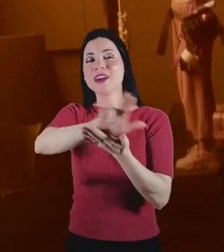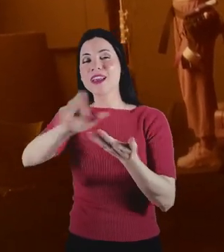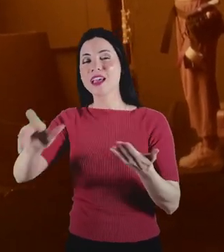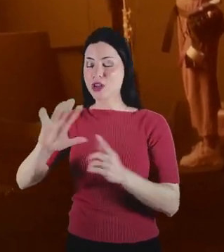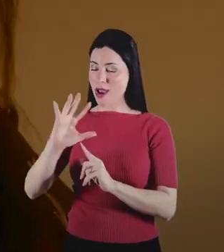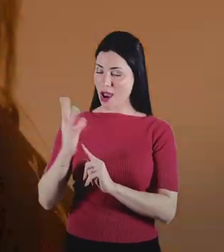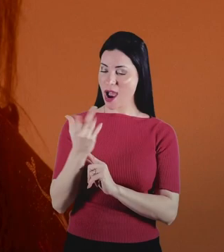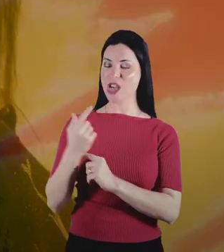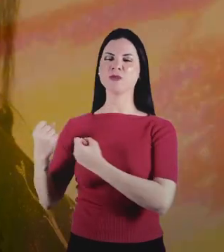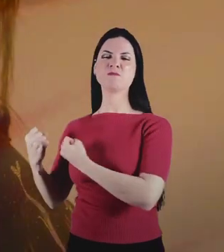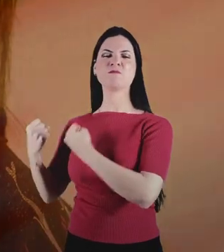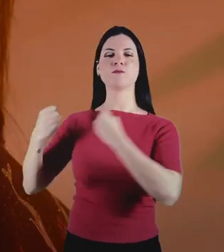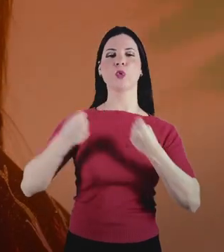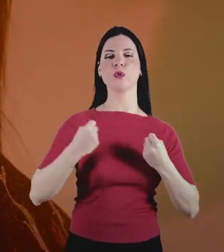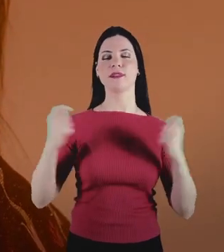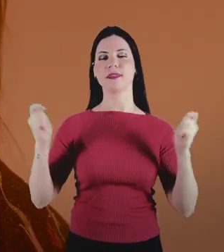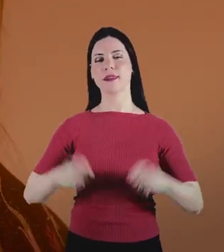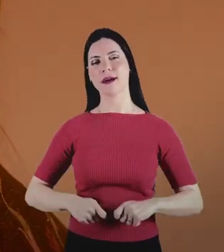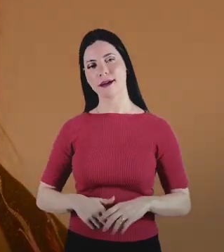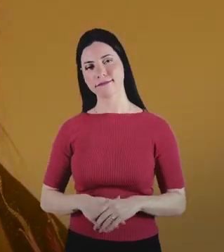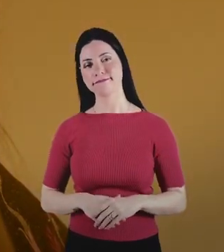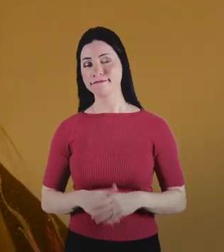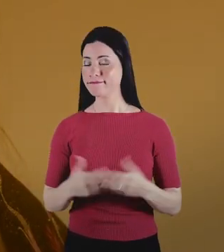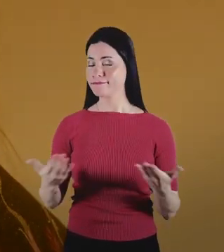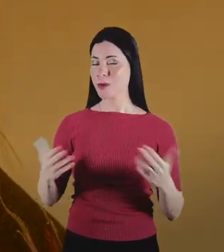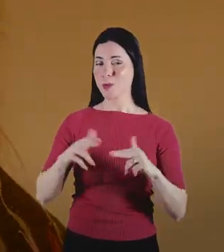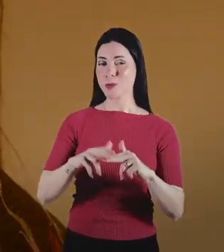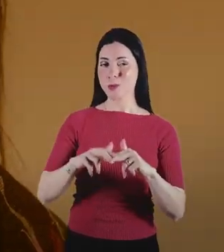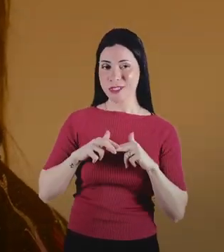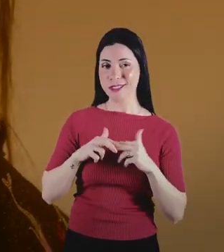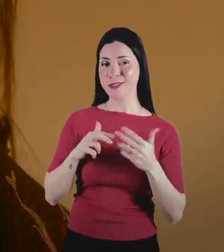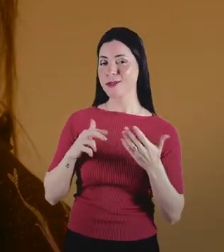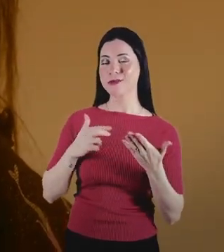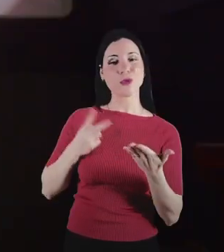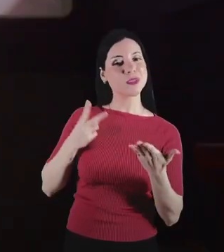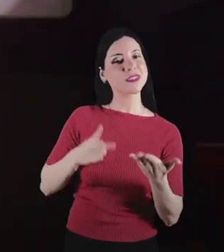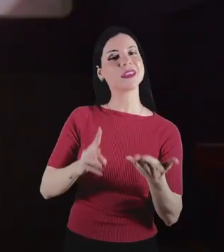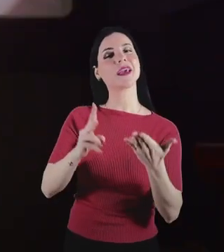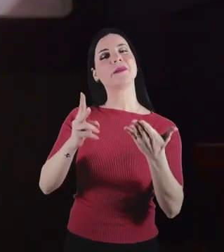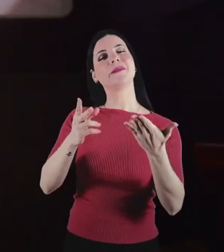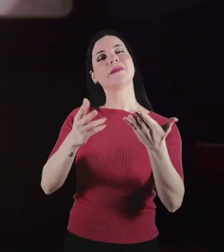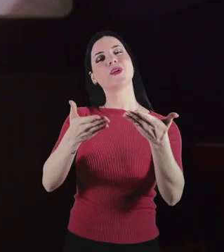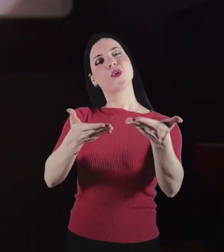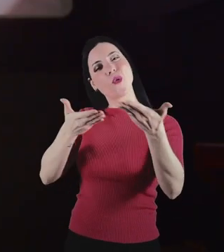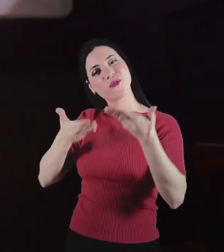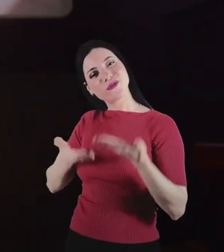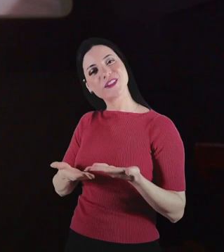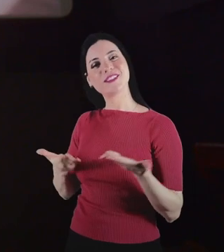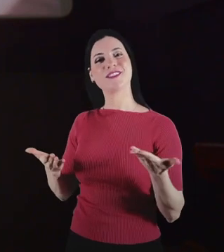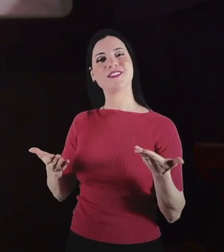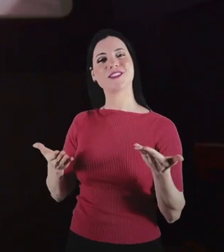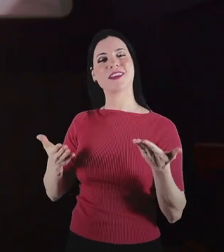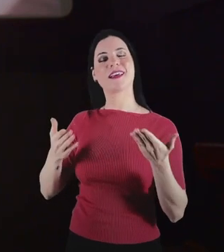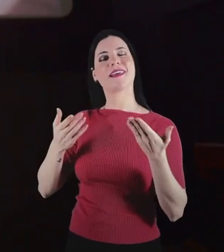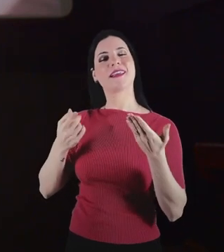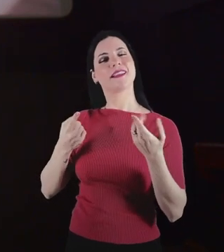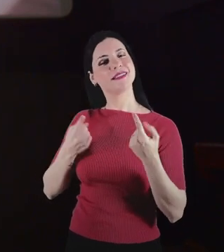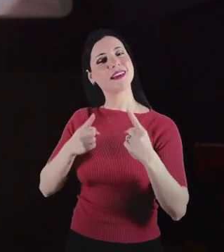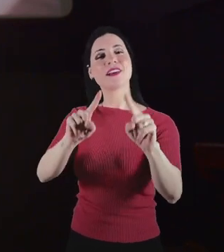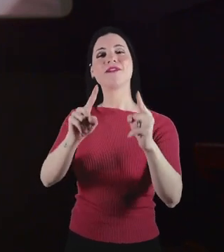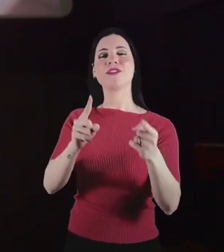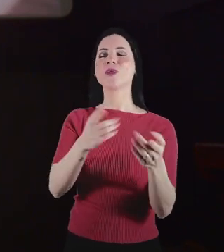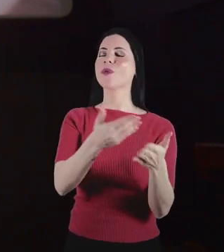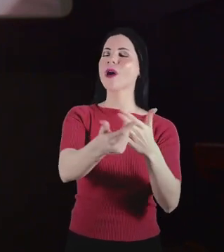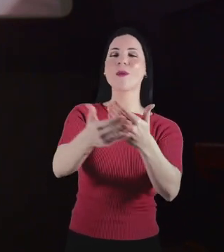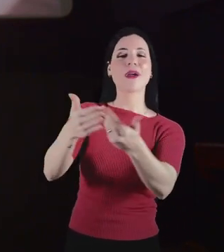né? De como a arte, ela pode ser poderosa, né? E para isso, eu deixo, assim, esse convite ou esse desafio, seja